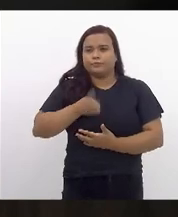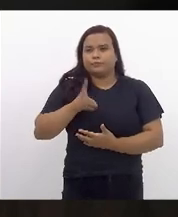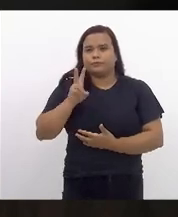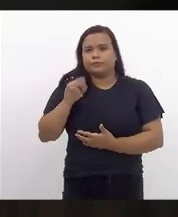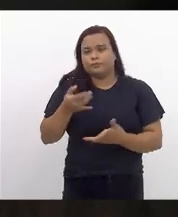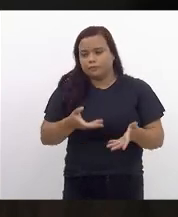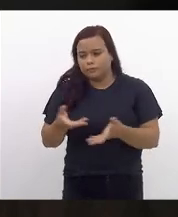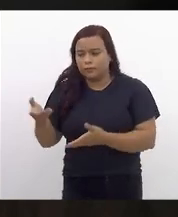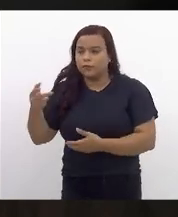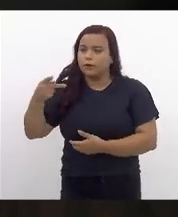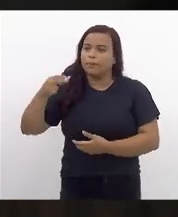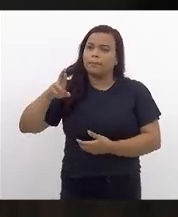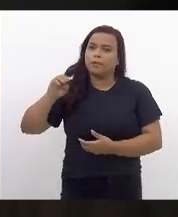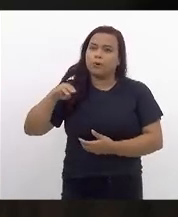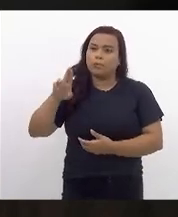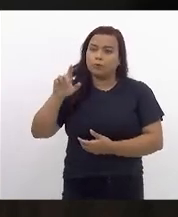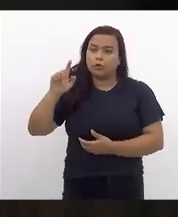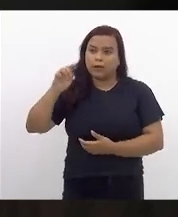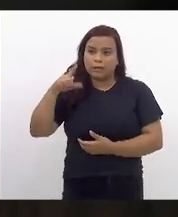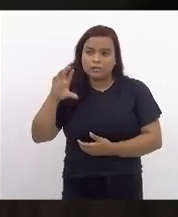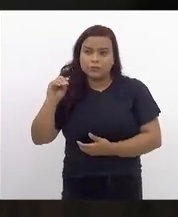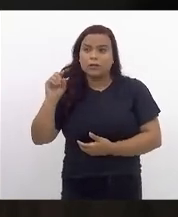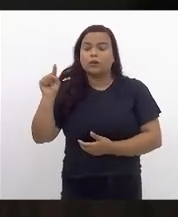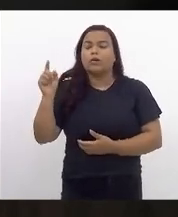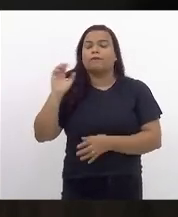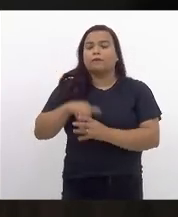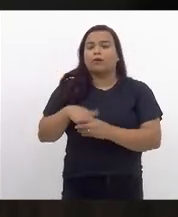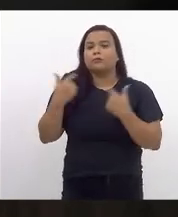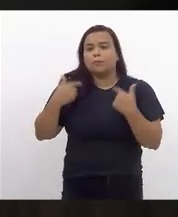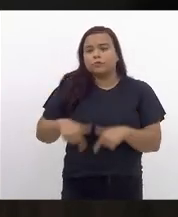a promulgação com voto pela abstenção do novo.